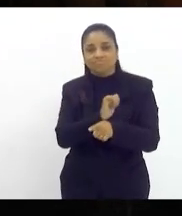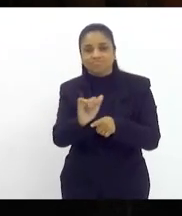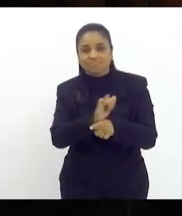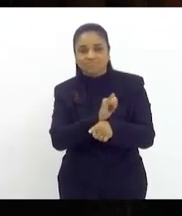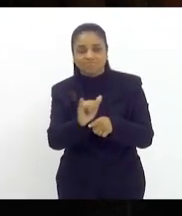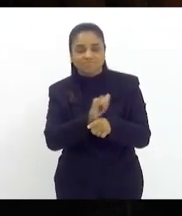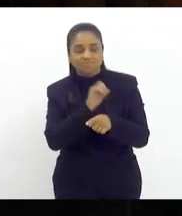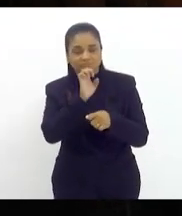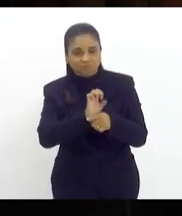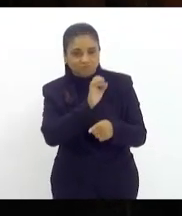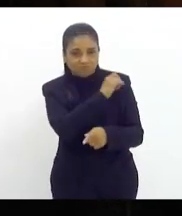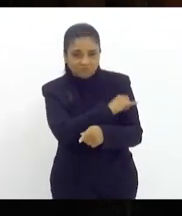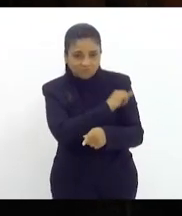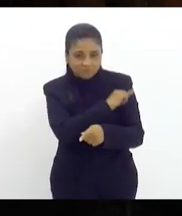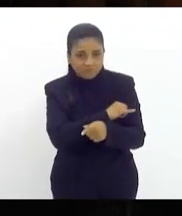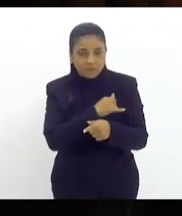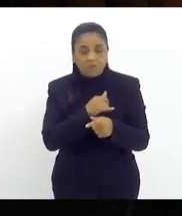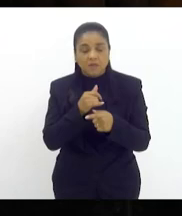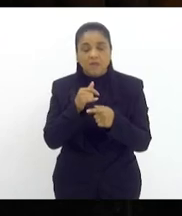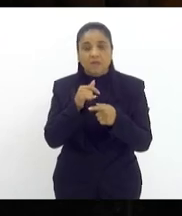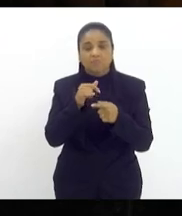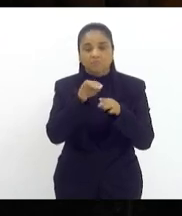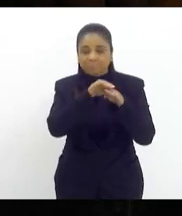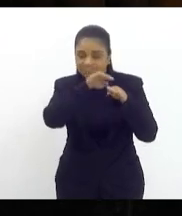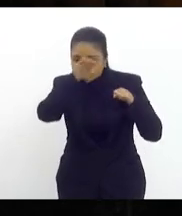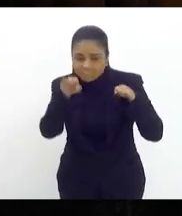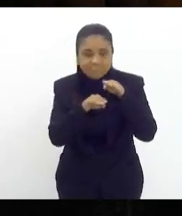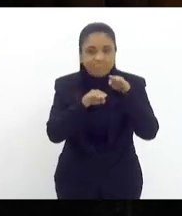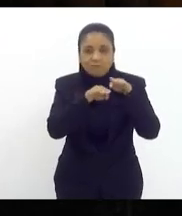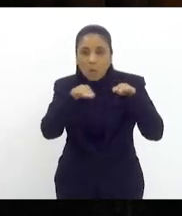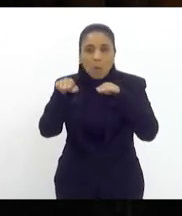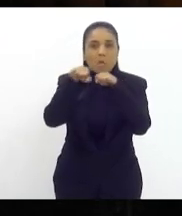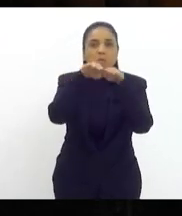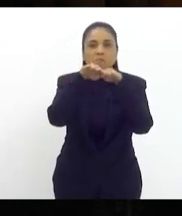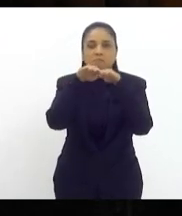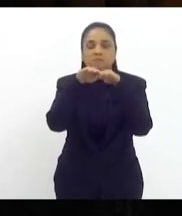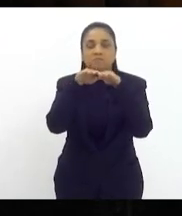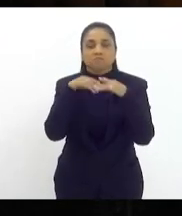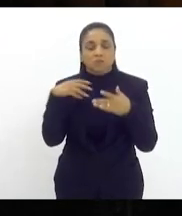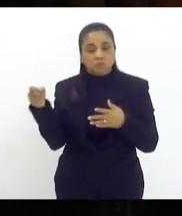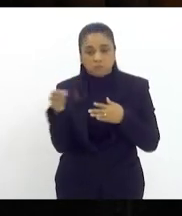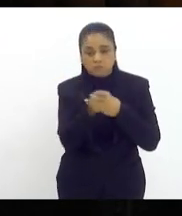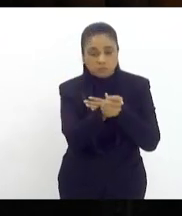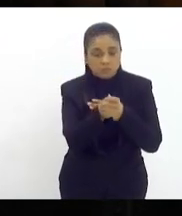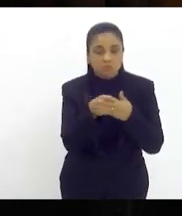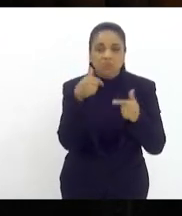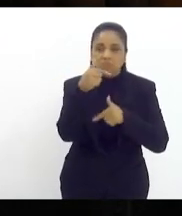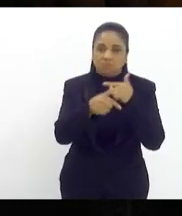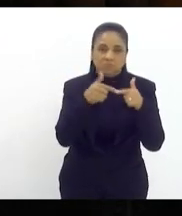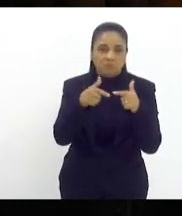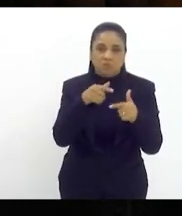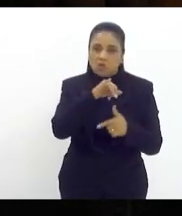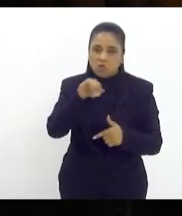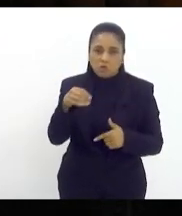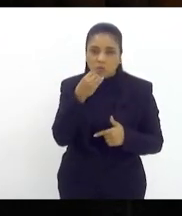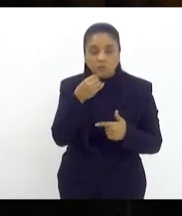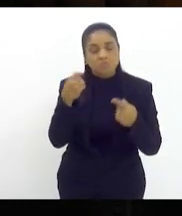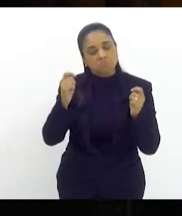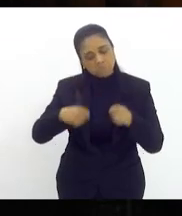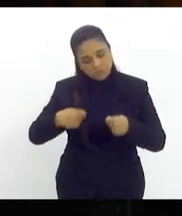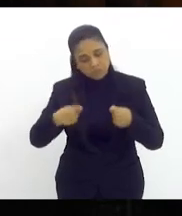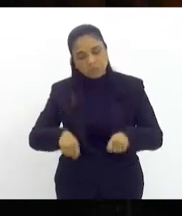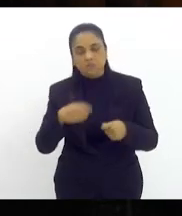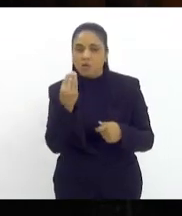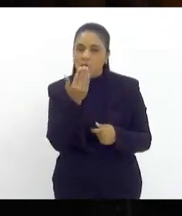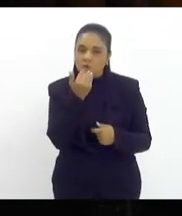estado para poder superar tanta desigualdade então não tem essa se não dá emprego não dá oportunidade tem que garantir a comida na mesa